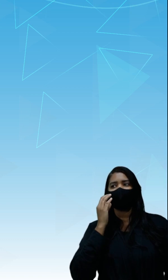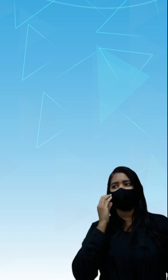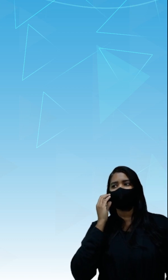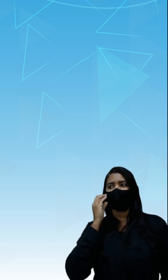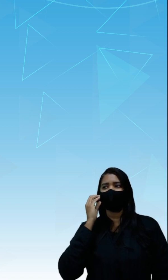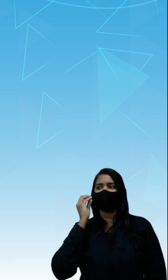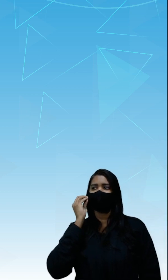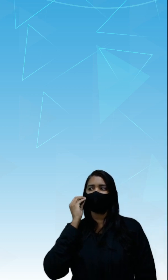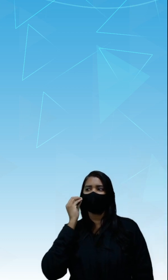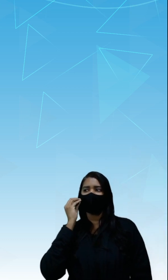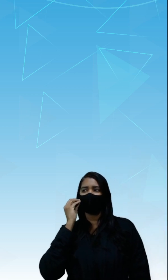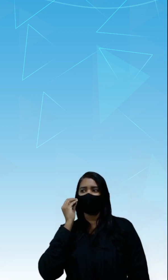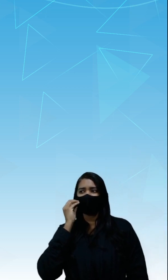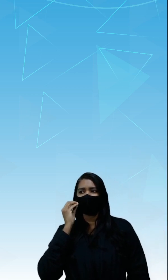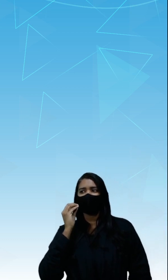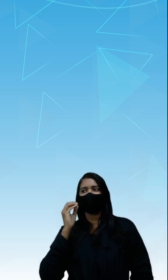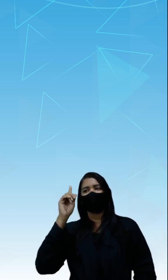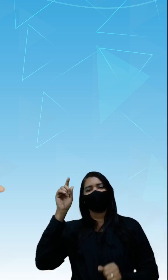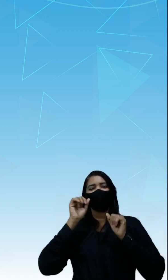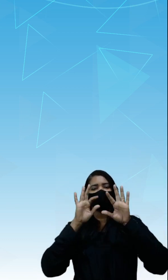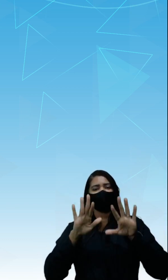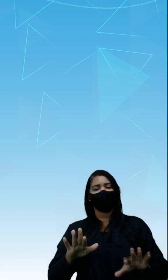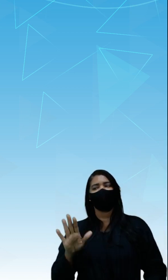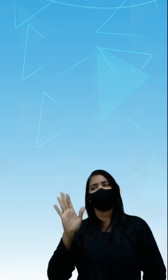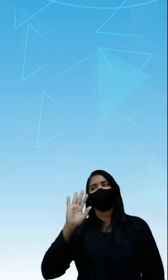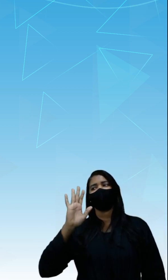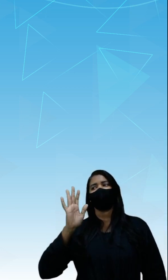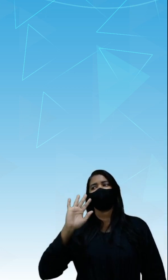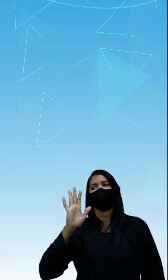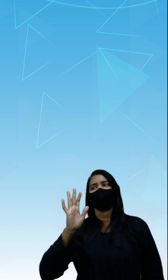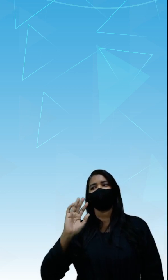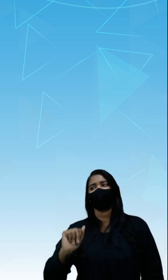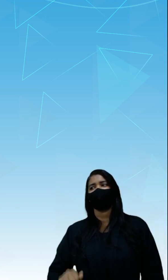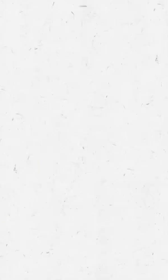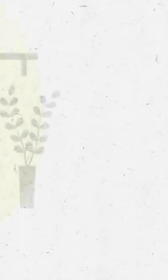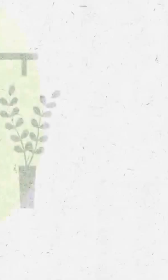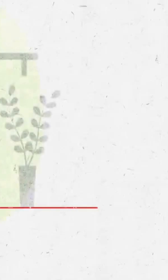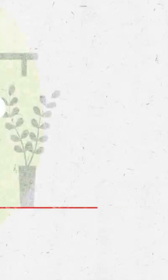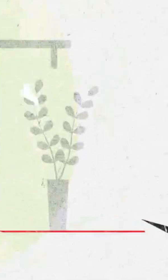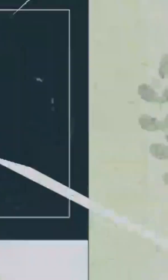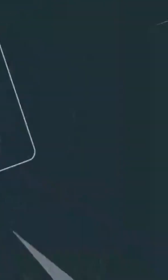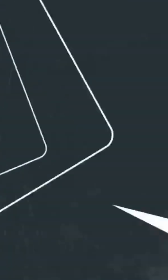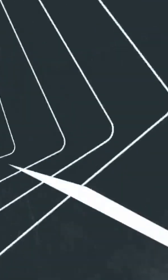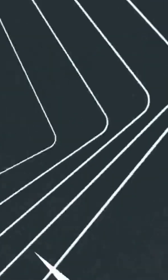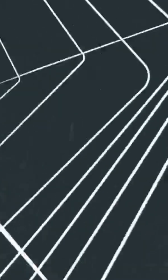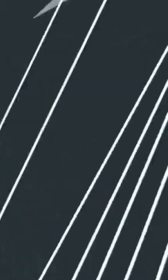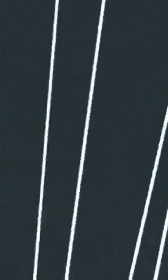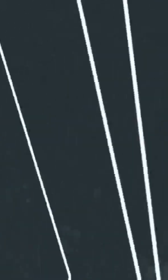amores? Fique com Deus e um grande beijo. Tchau.